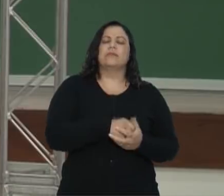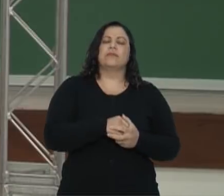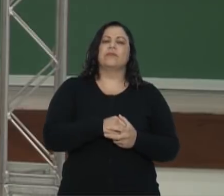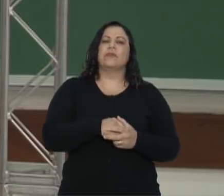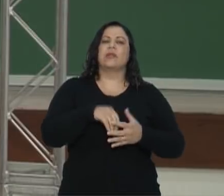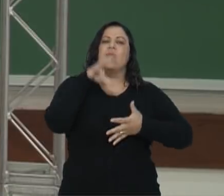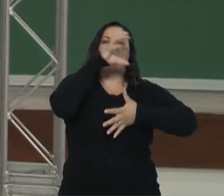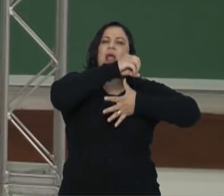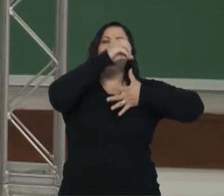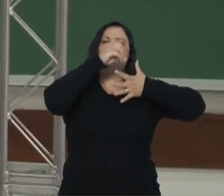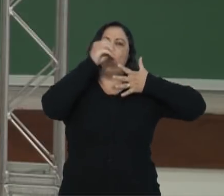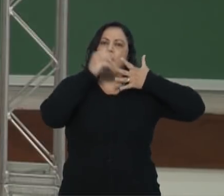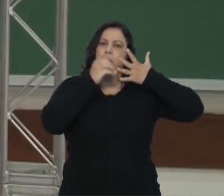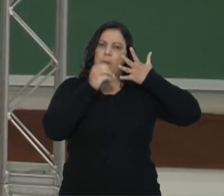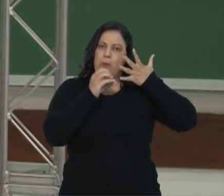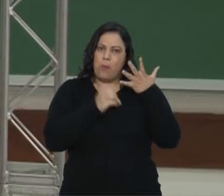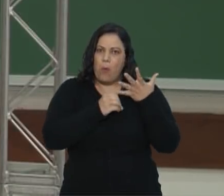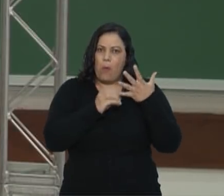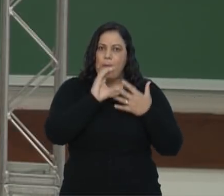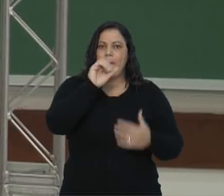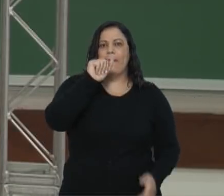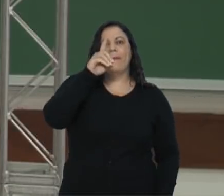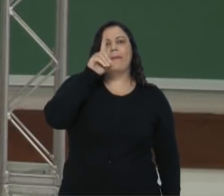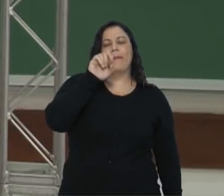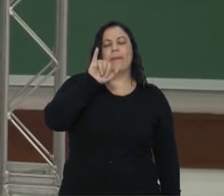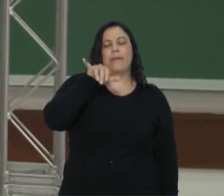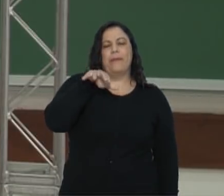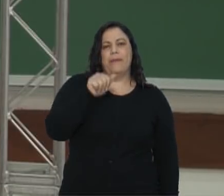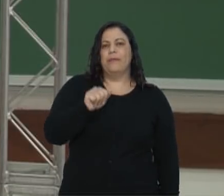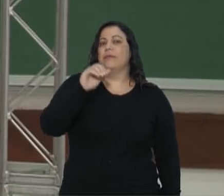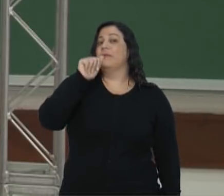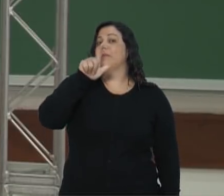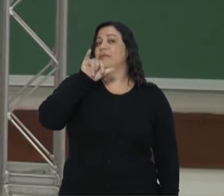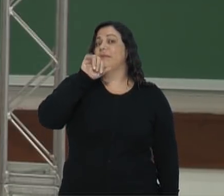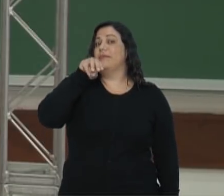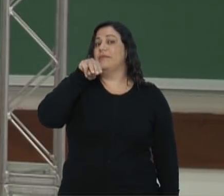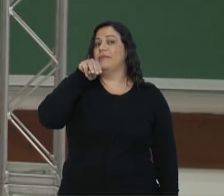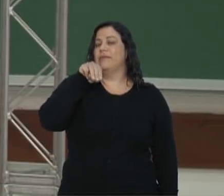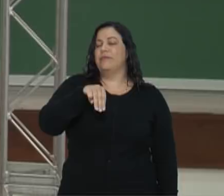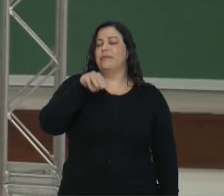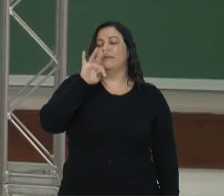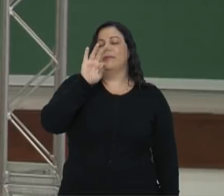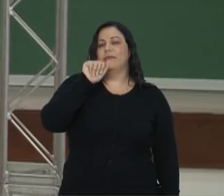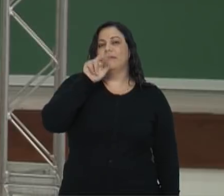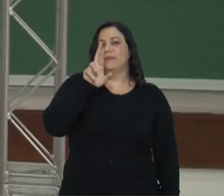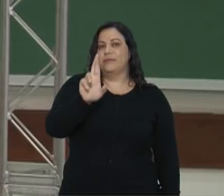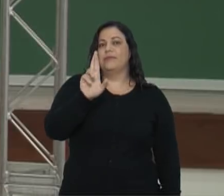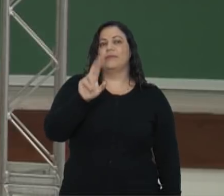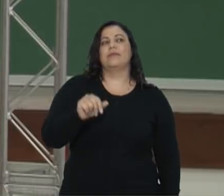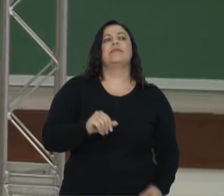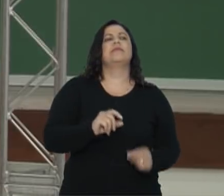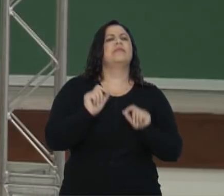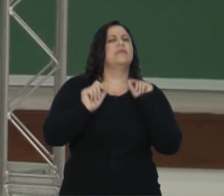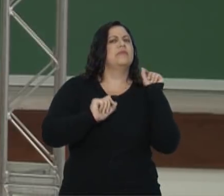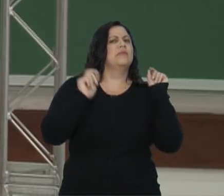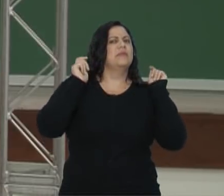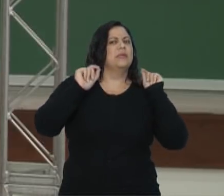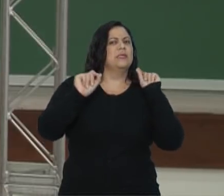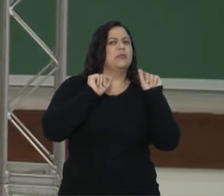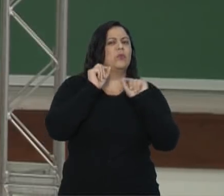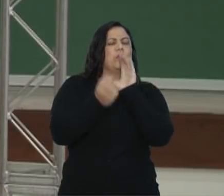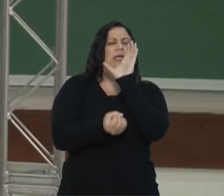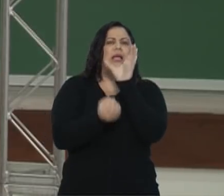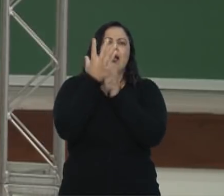alimentar, aquela sequência onde eu tenho o produtor, que são as plantas, que são os vegetais, que produzem o seu